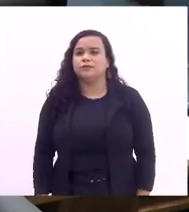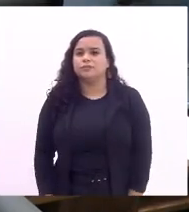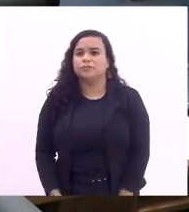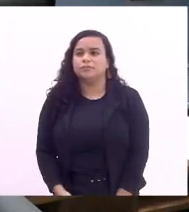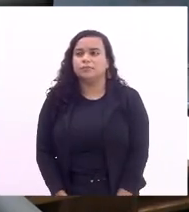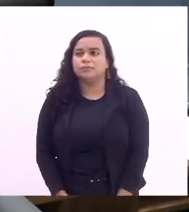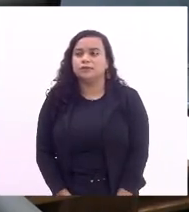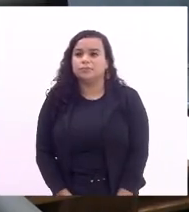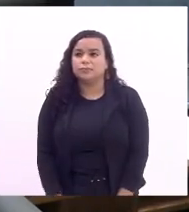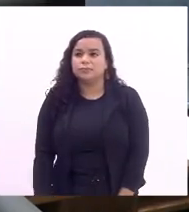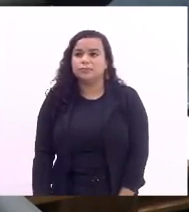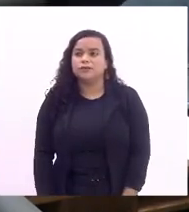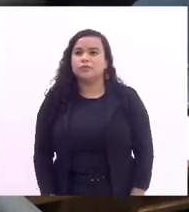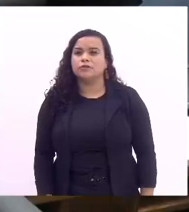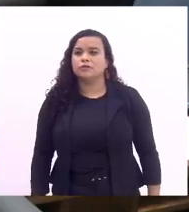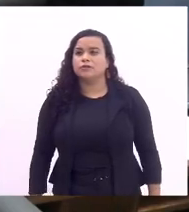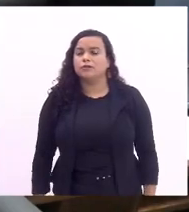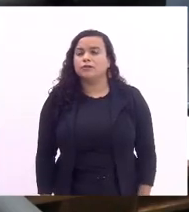Anuncio.